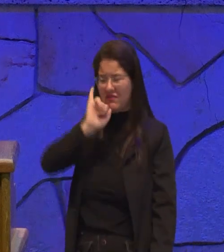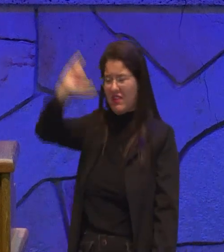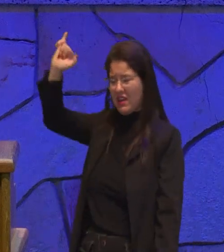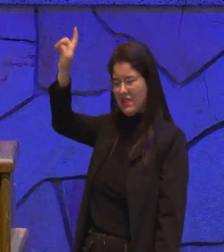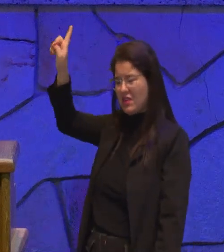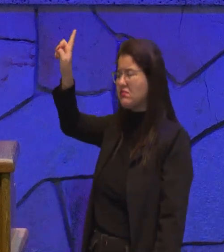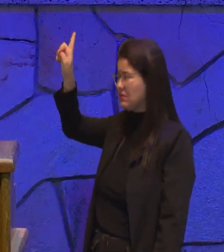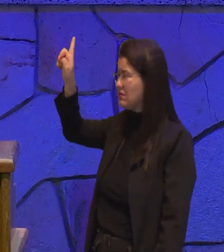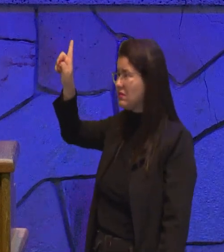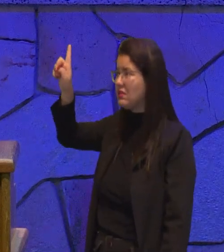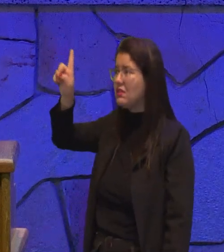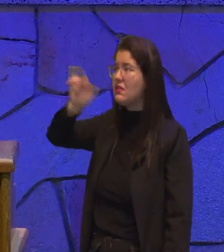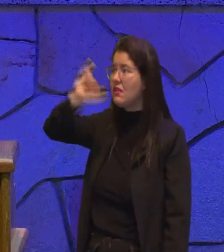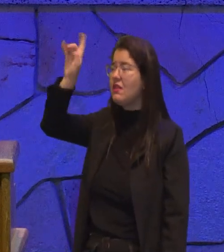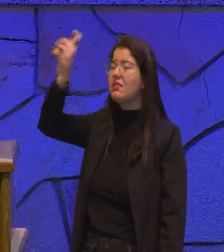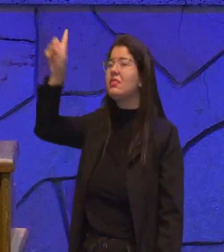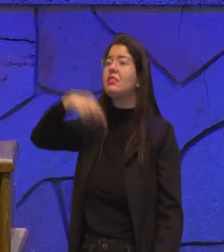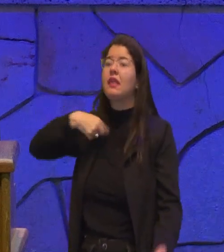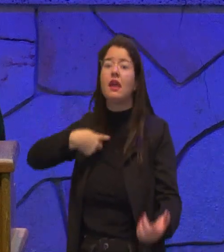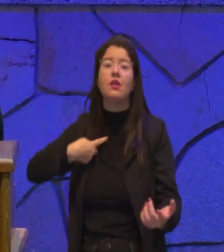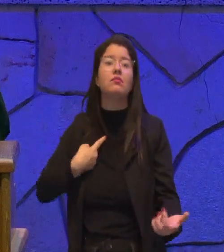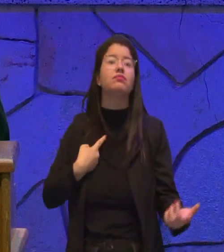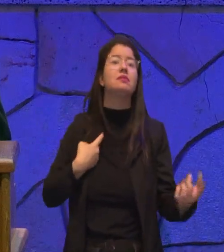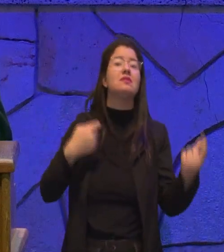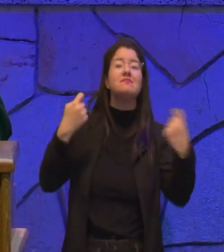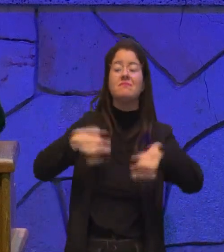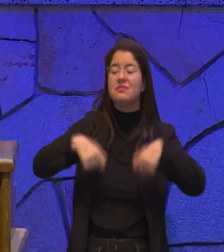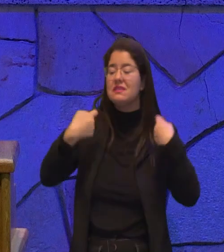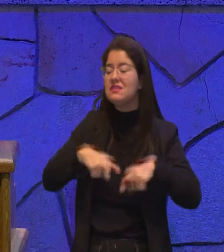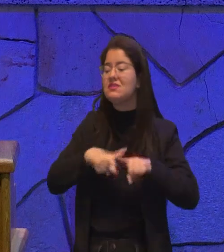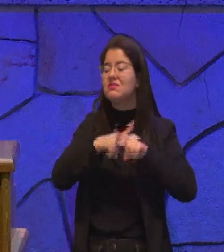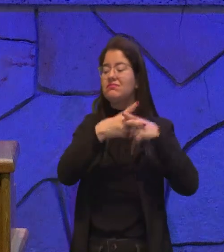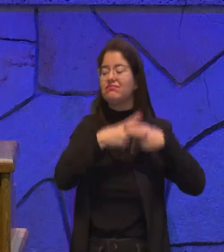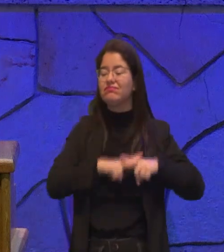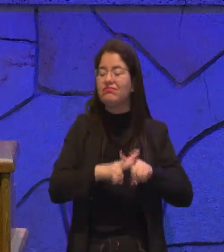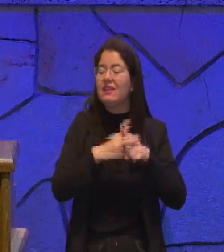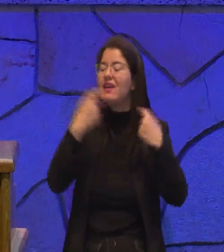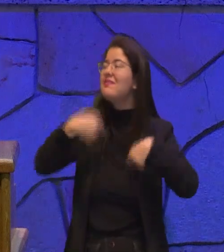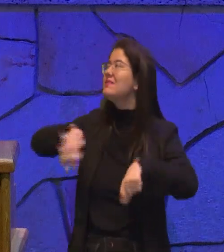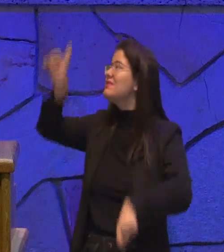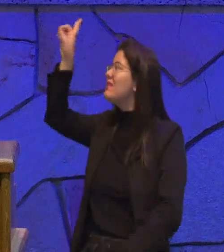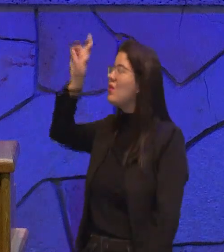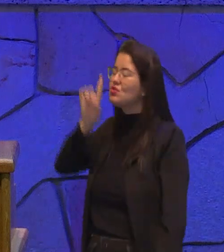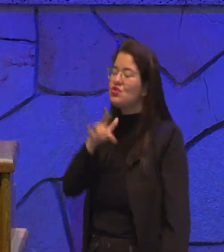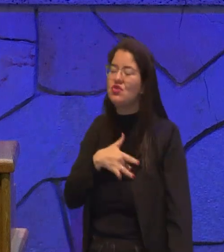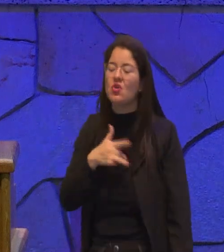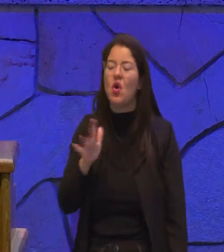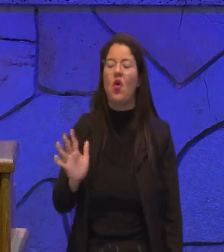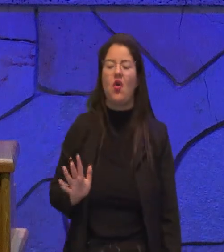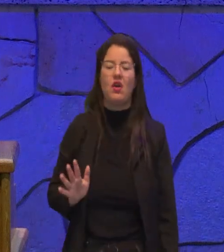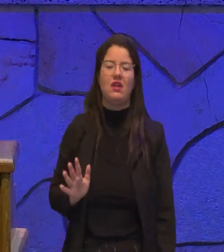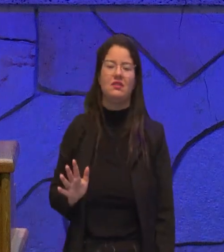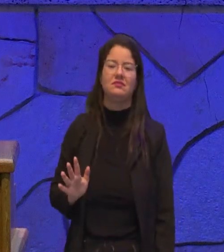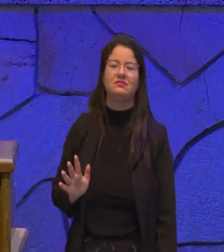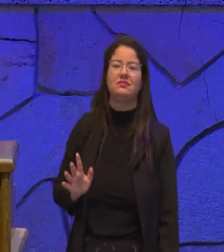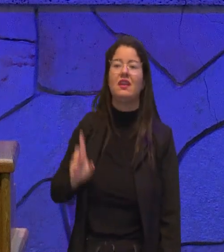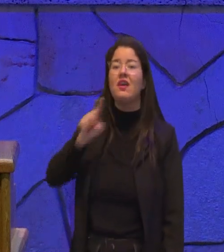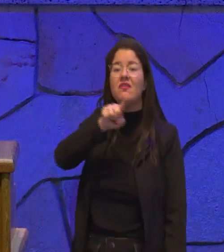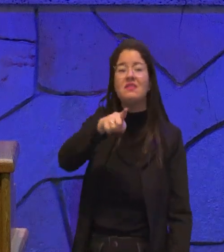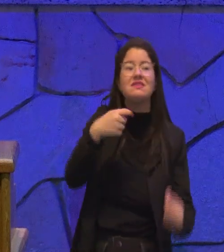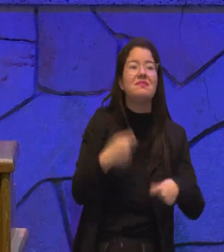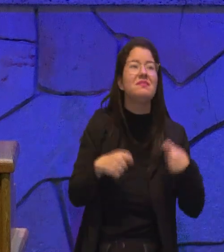Se for preciso, diga a Ele que você precisa ser restaurado, precisa ser tocado por Ele. Você precisa